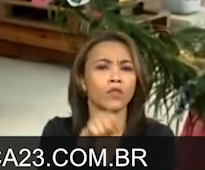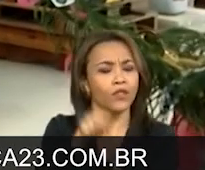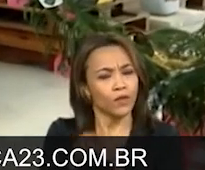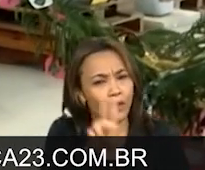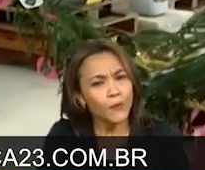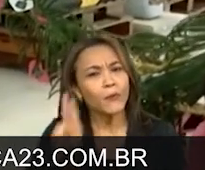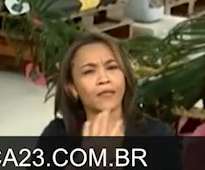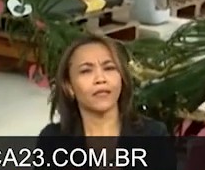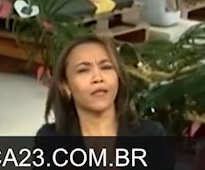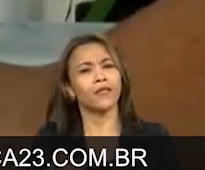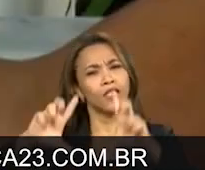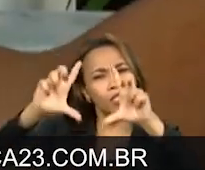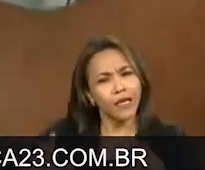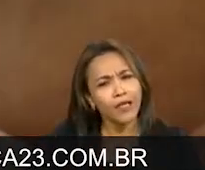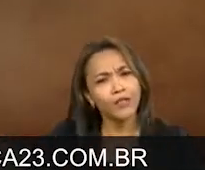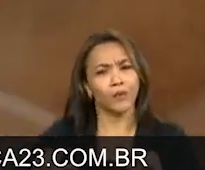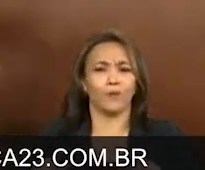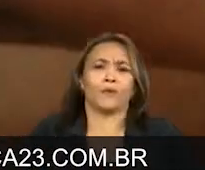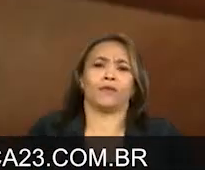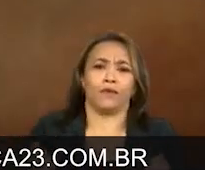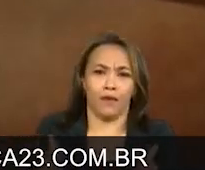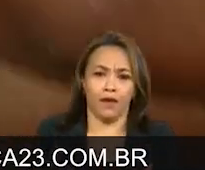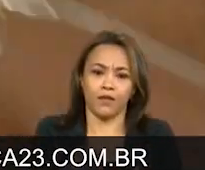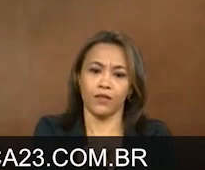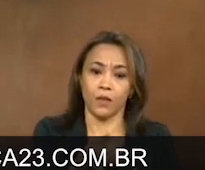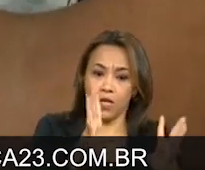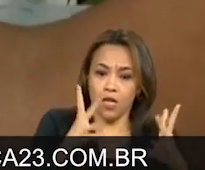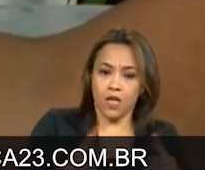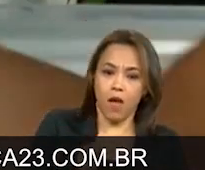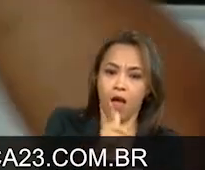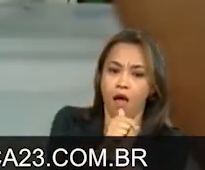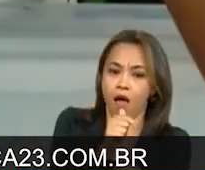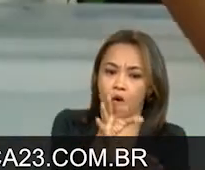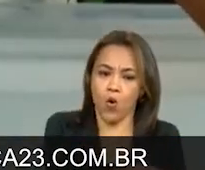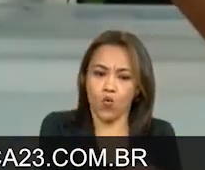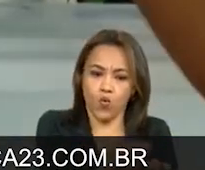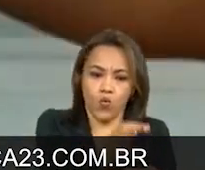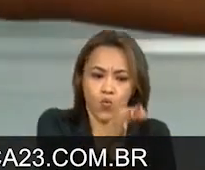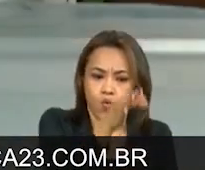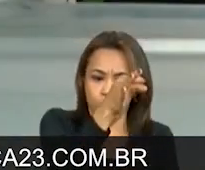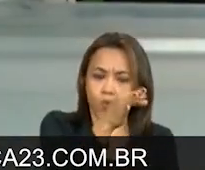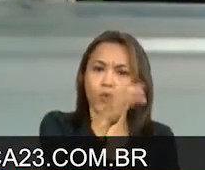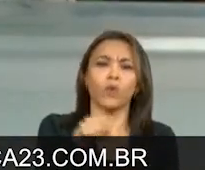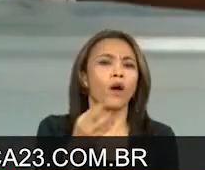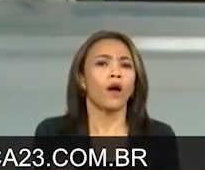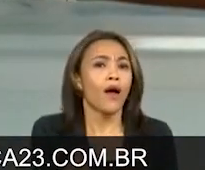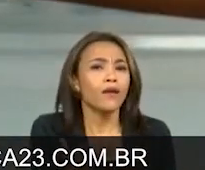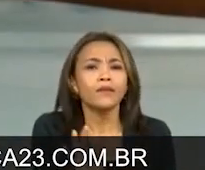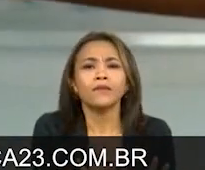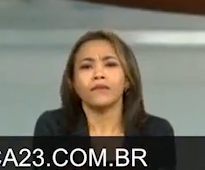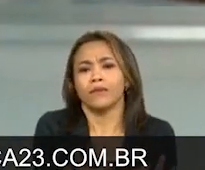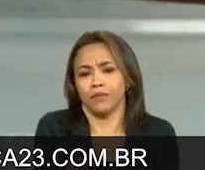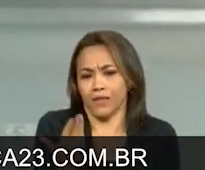ecológicas e de baixo custo. O sistema para purificar a água, chamado de dispensador de cloro, funciona de uma forma